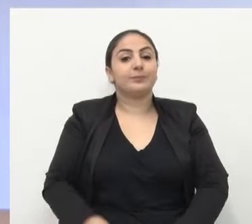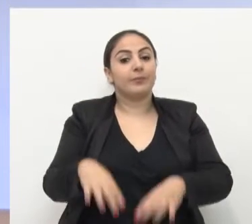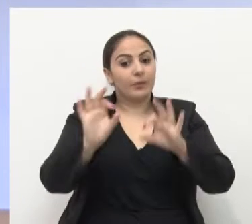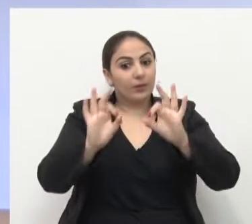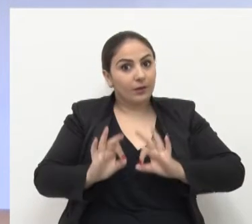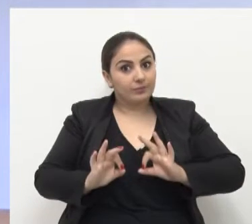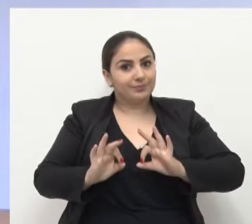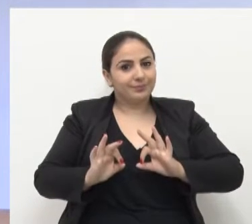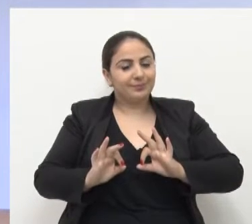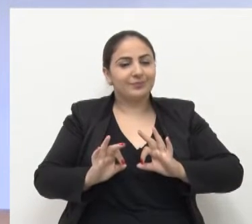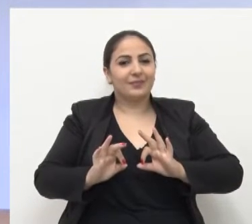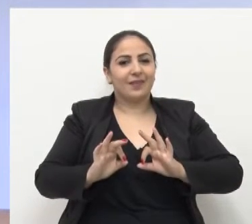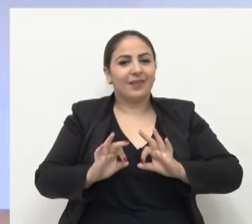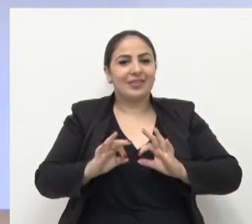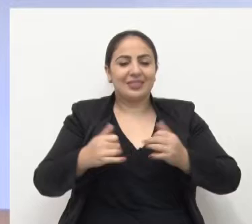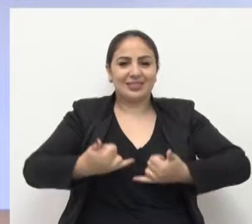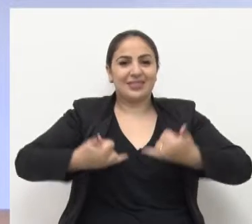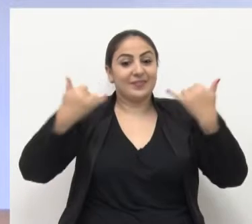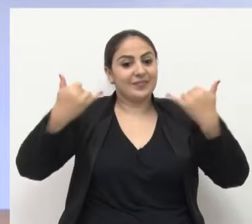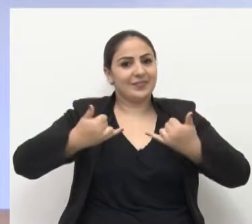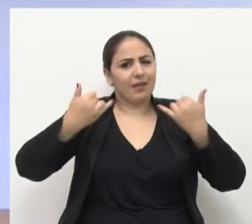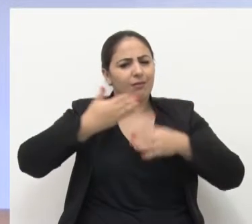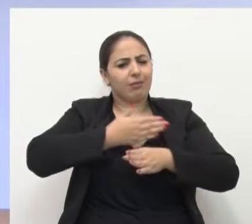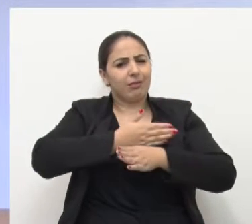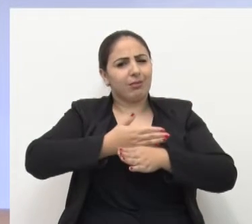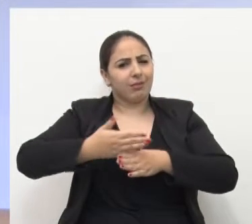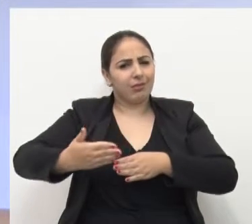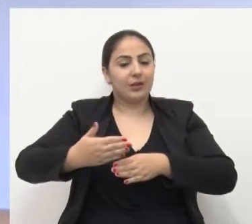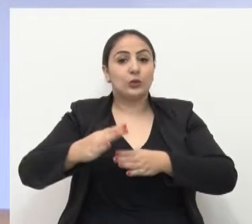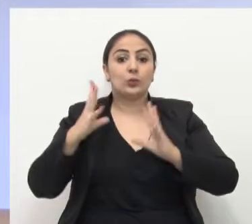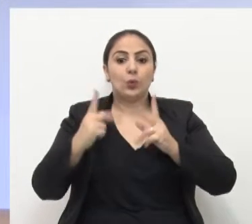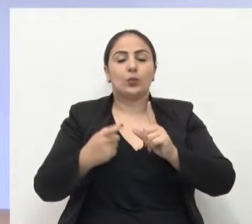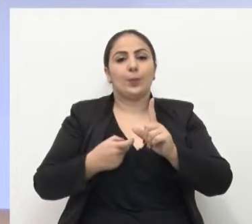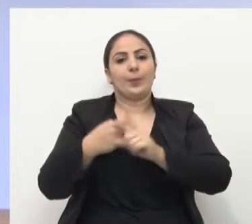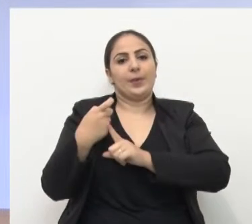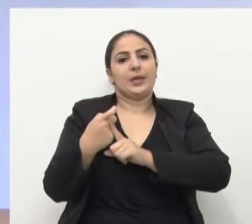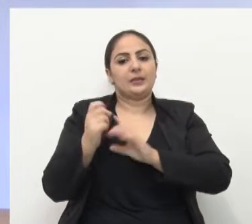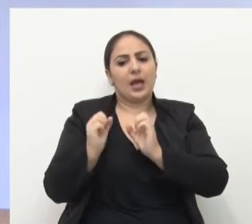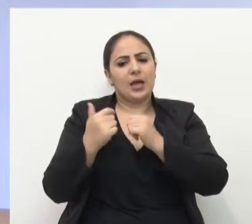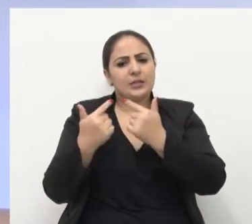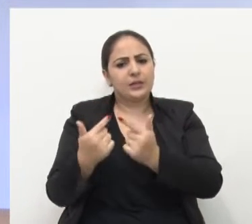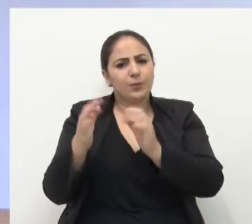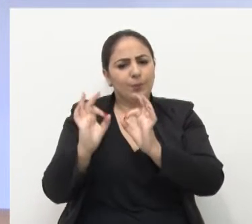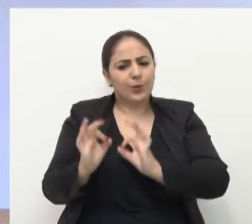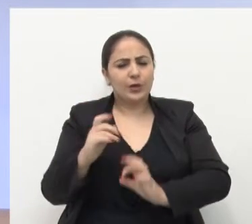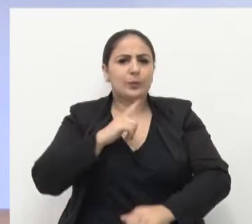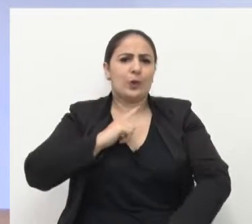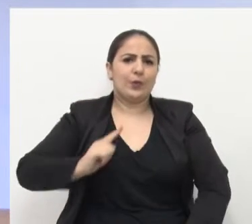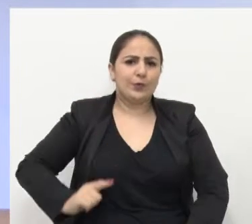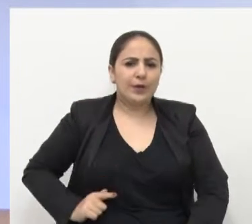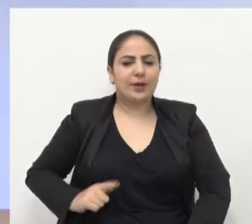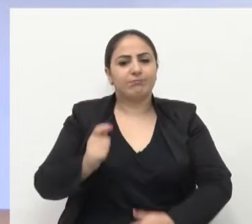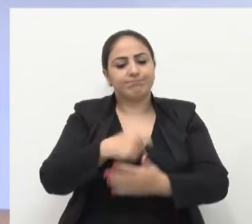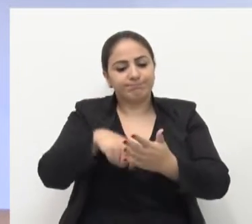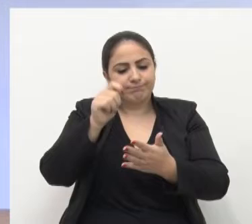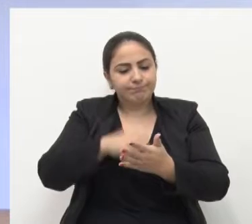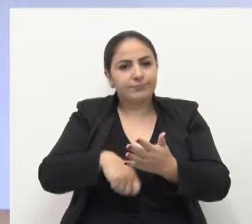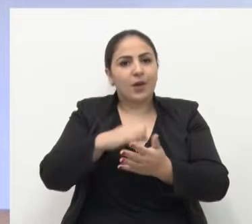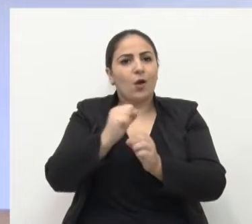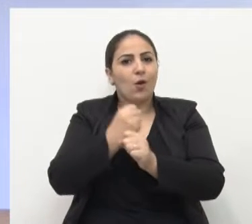ea programação de aniversário é intensa e se estende ao longo de todo o mês com ações de programas de governo